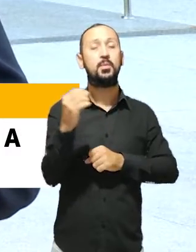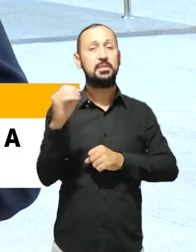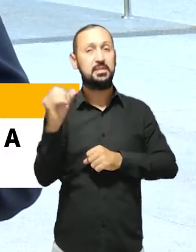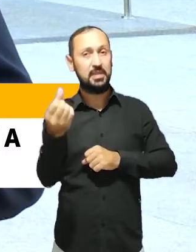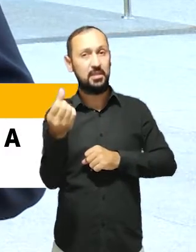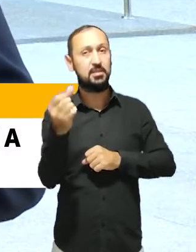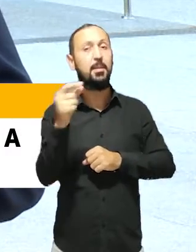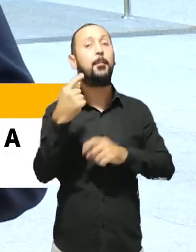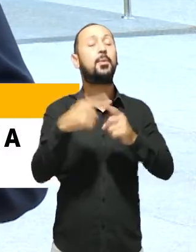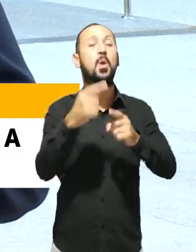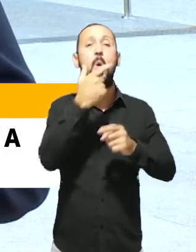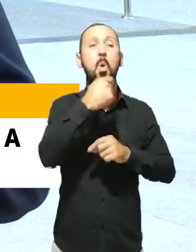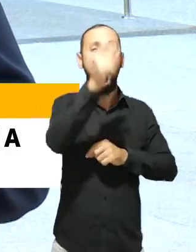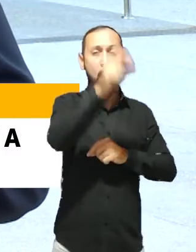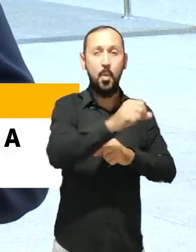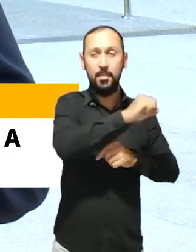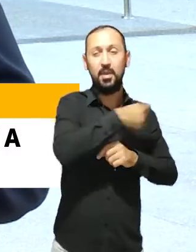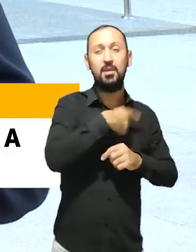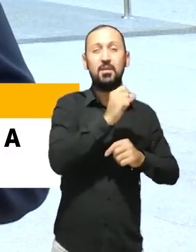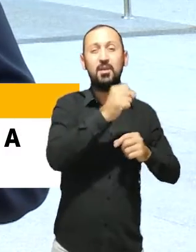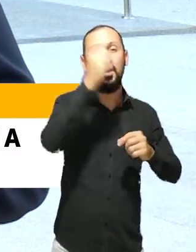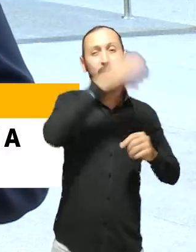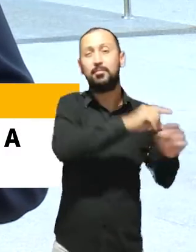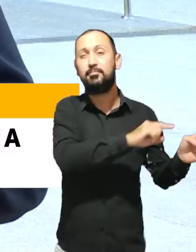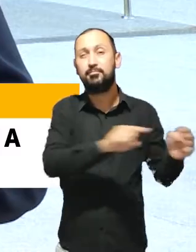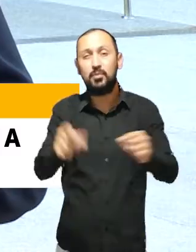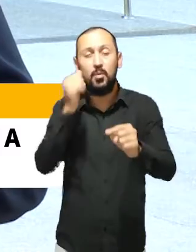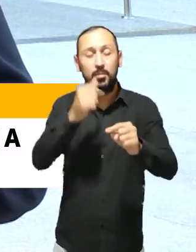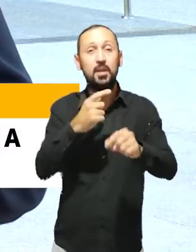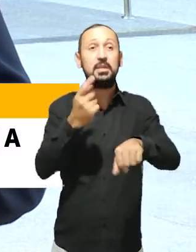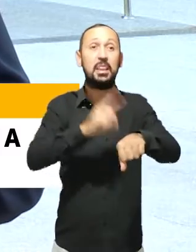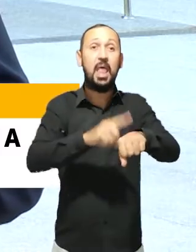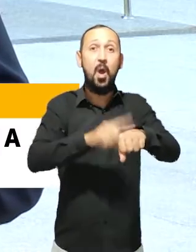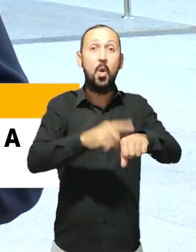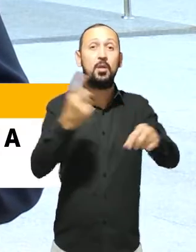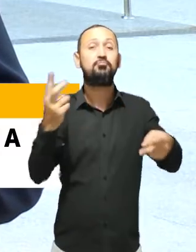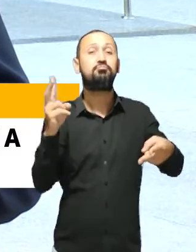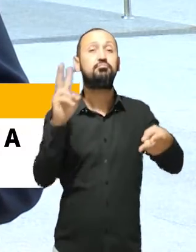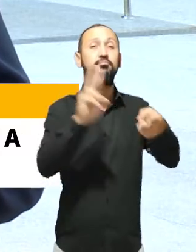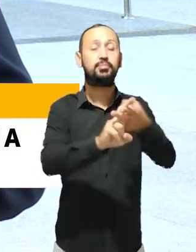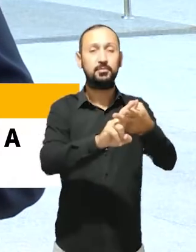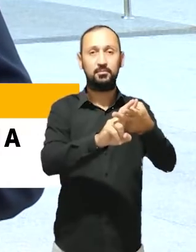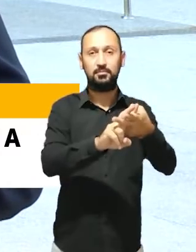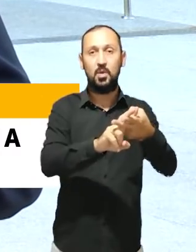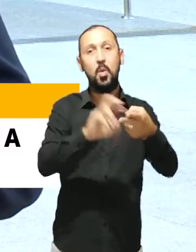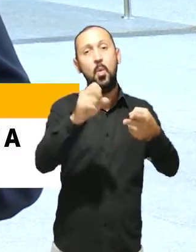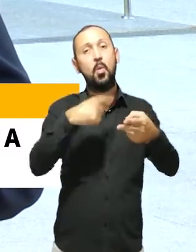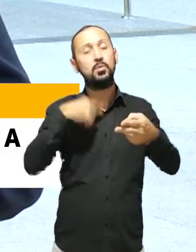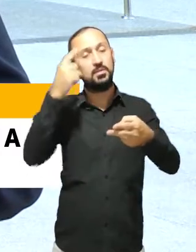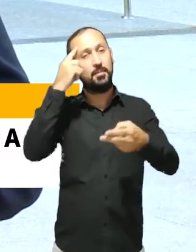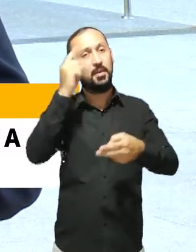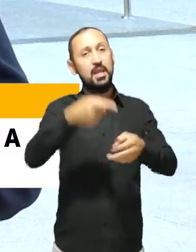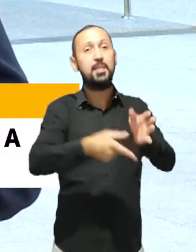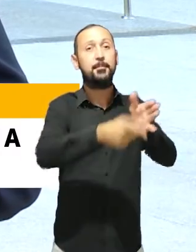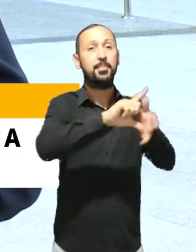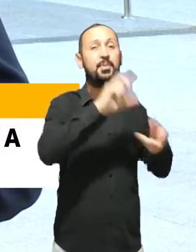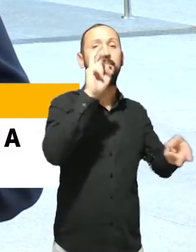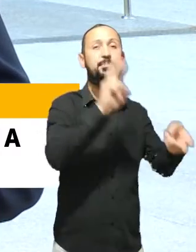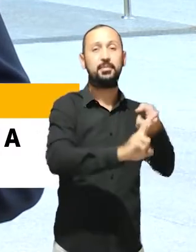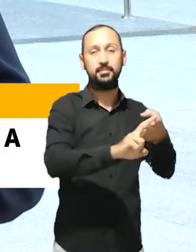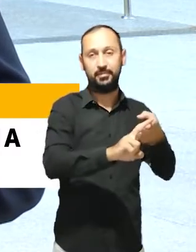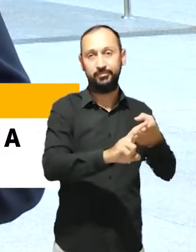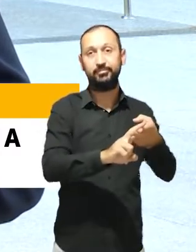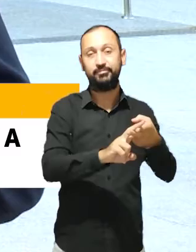11340/2006 possibilitou que homens agressores de mulheres fossem presos em flagrante ou que tivessem suas